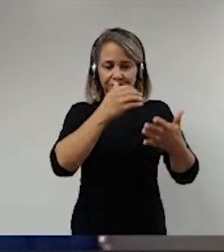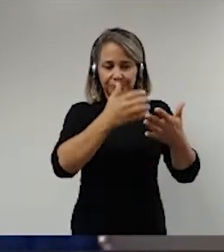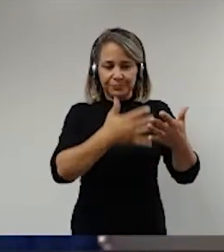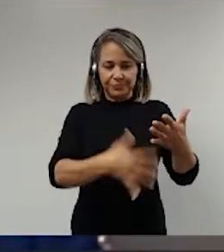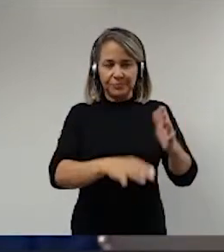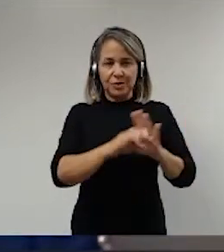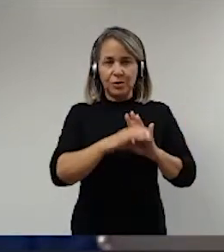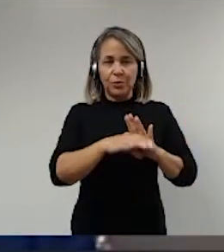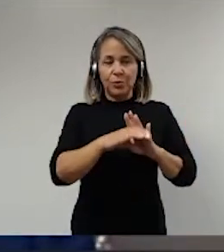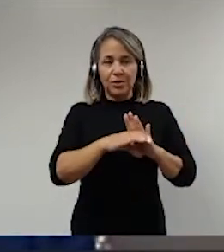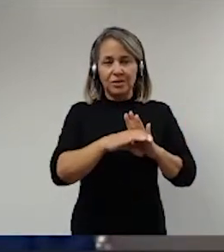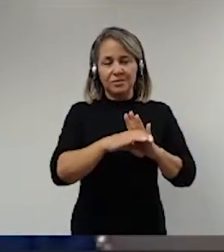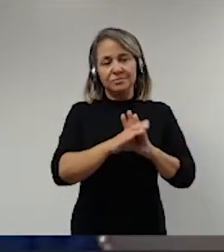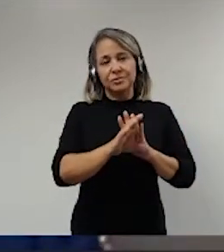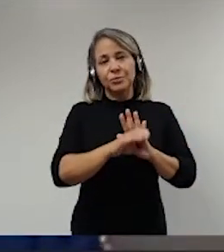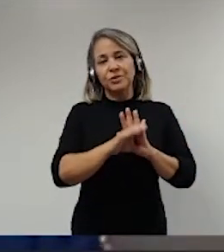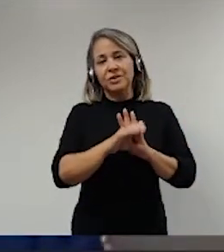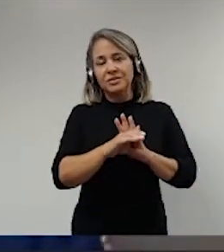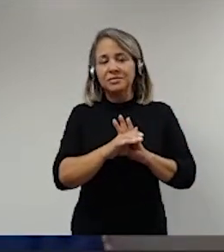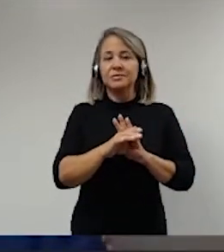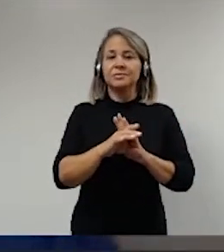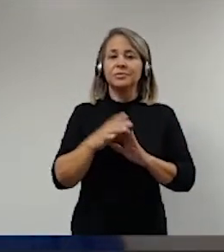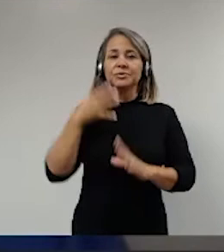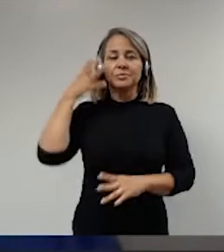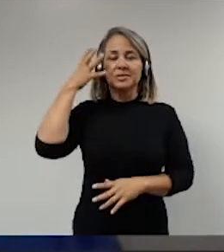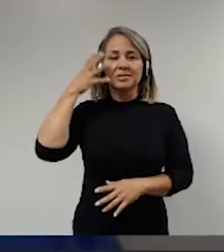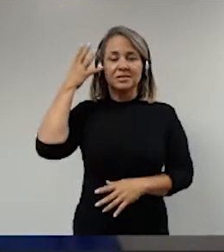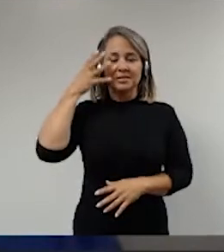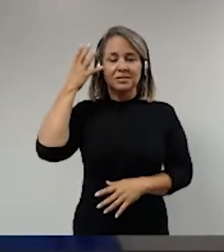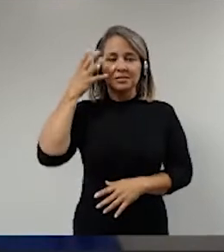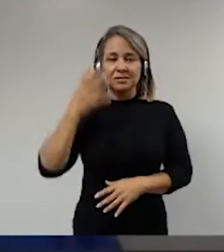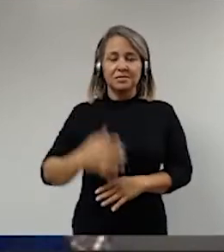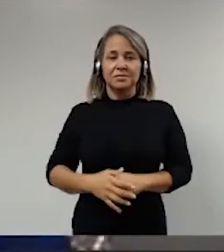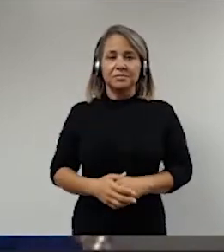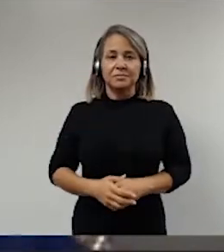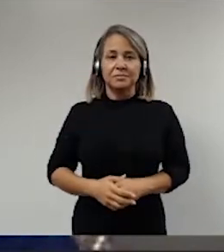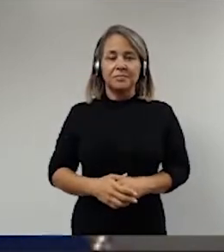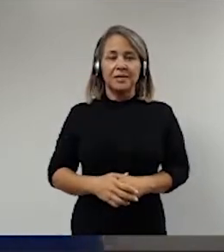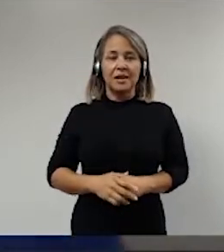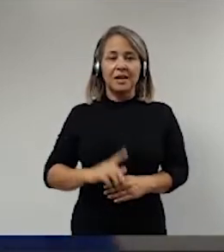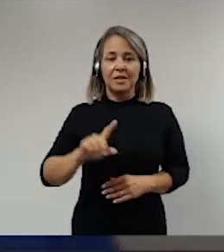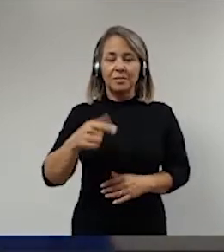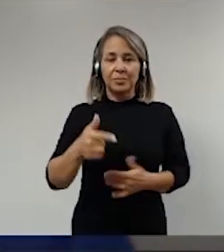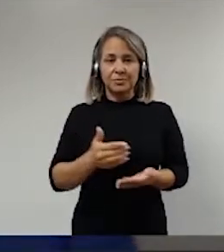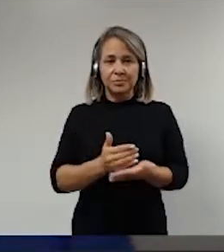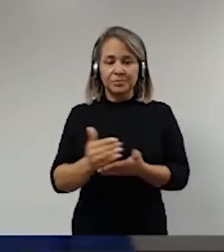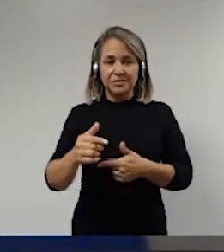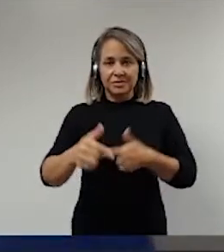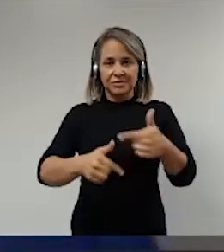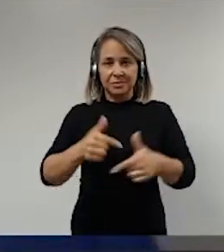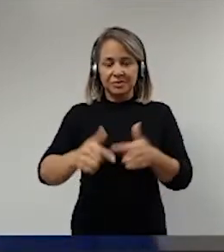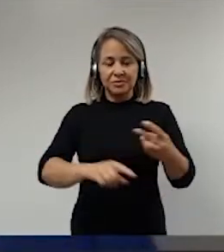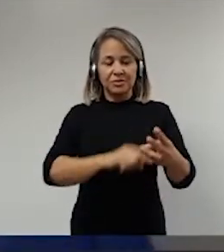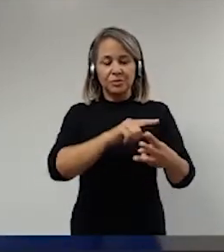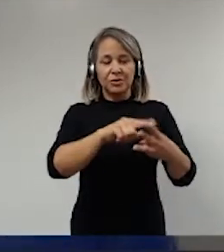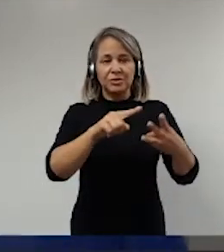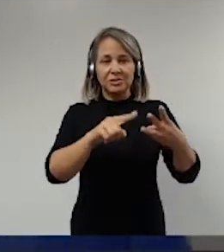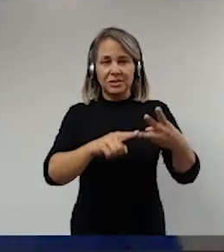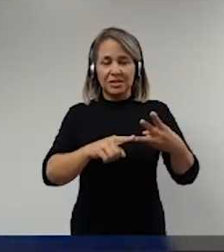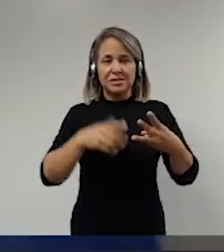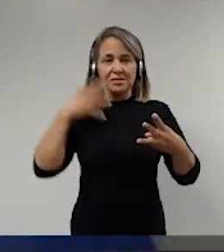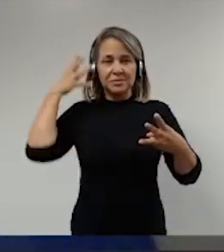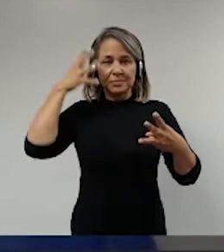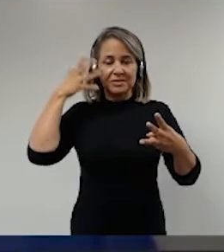dos palestrantes e vamos aqui aos trabalhos. Serão 3 exposições de 15